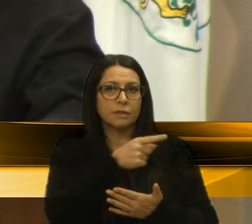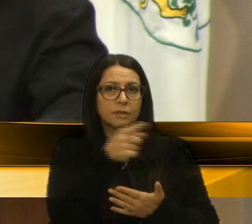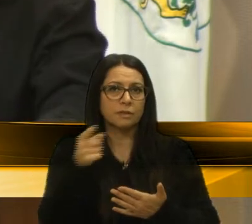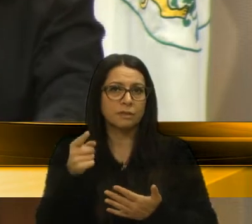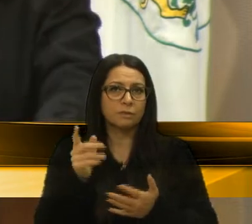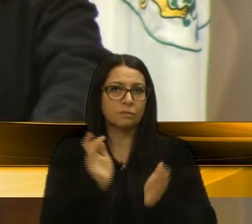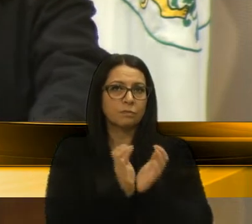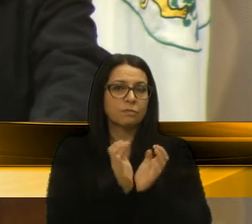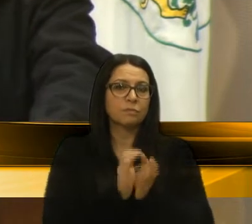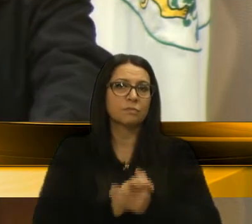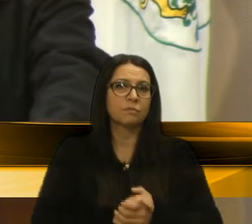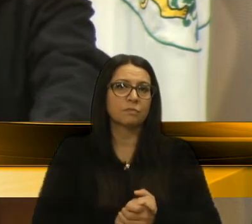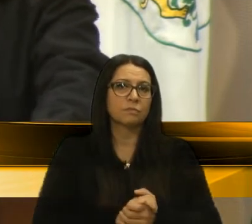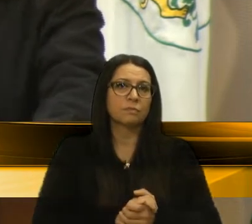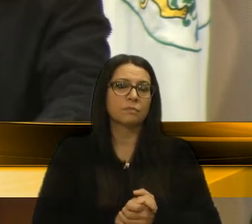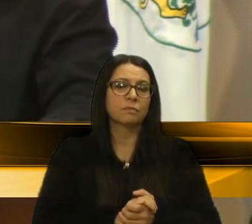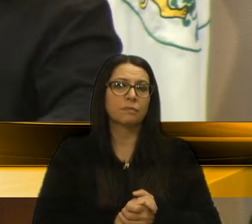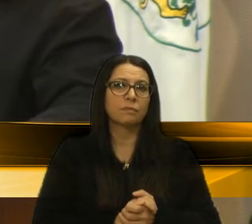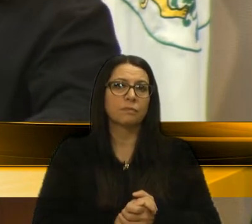os colegas.